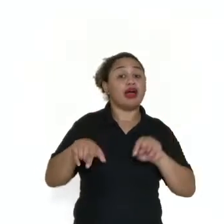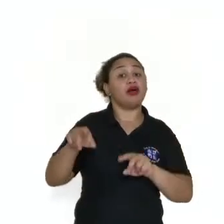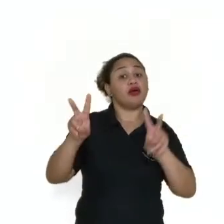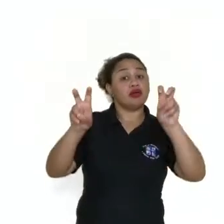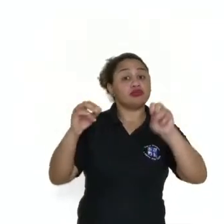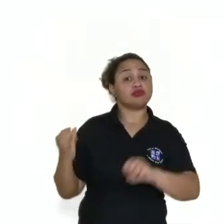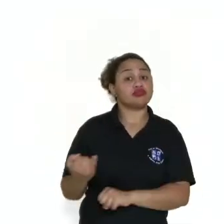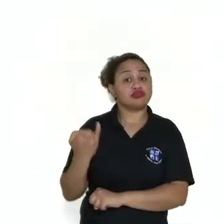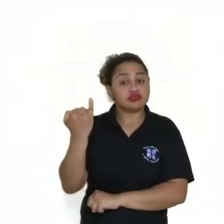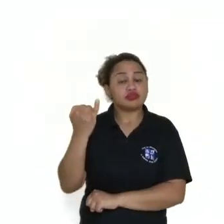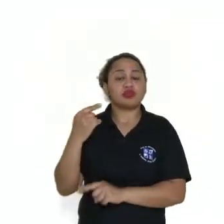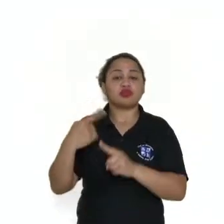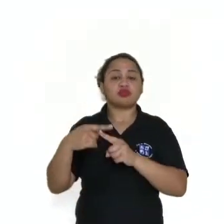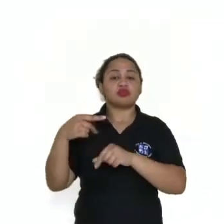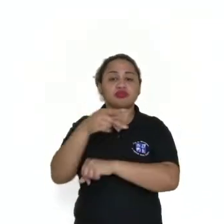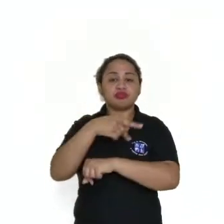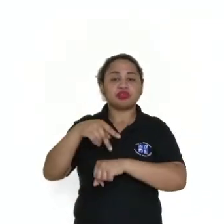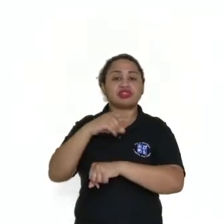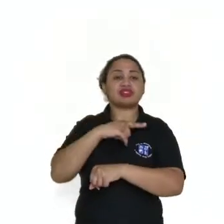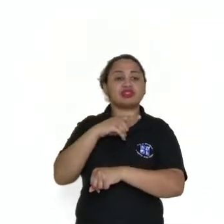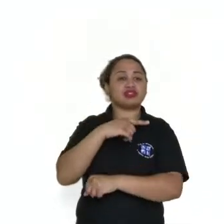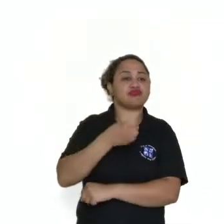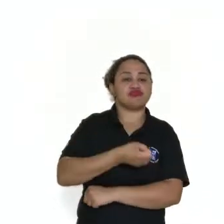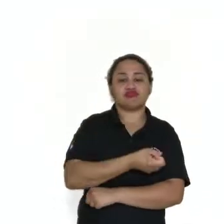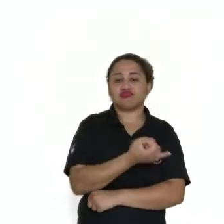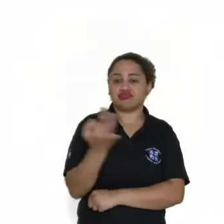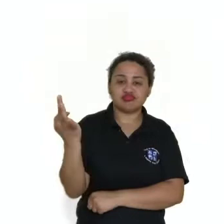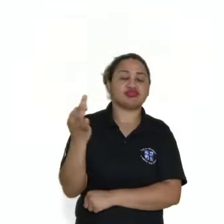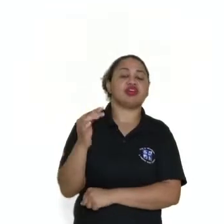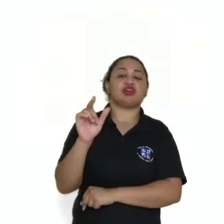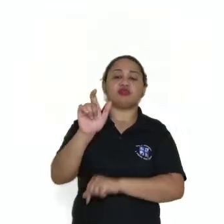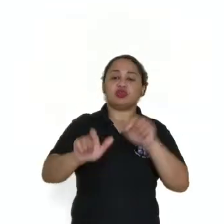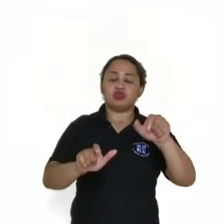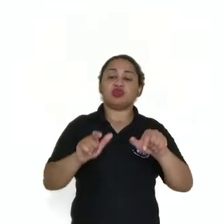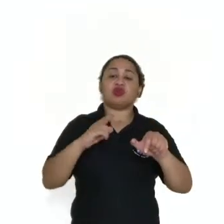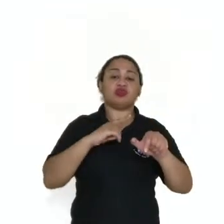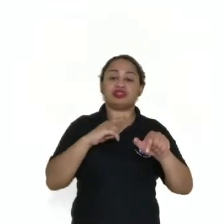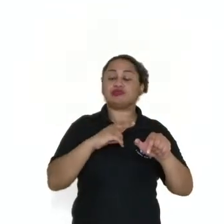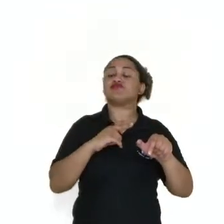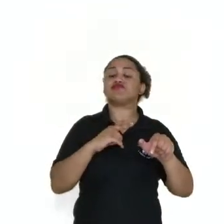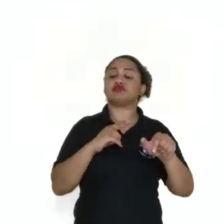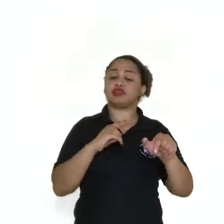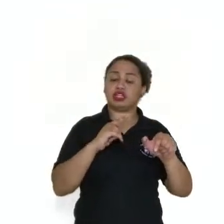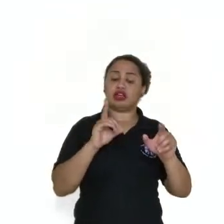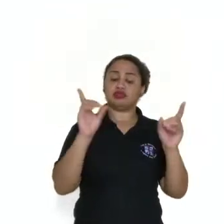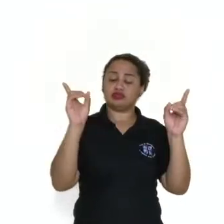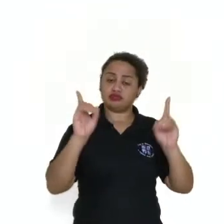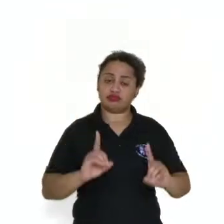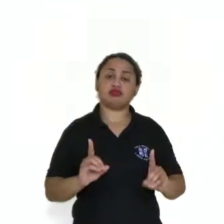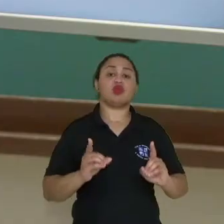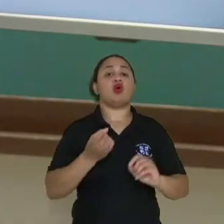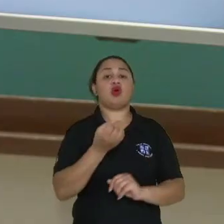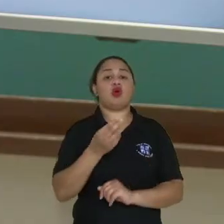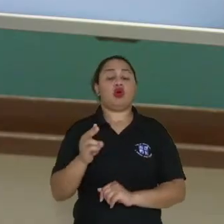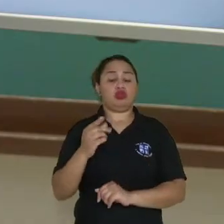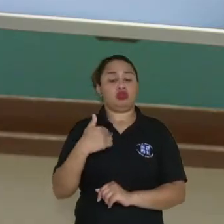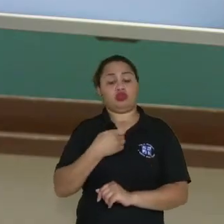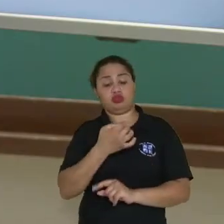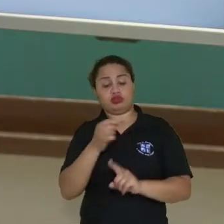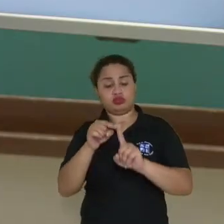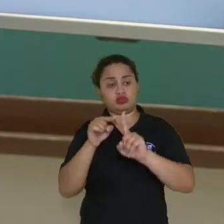relevância, pois o nosso país possui um grande número de pessoas com mobilidade reduzida ou com algum tipo de